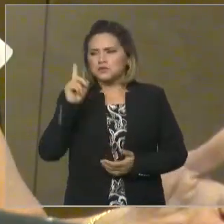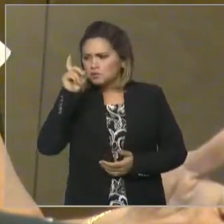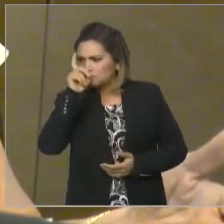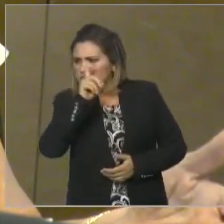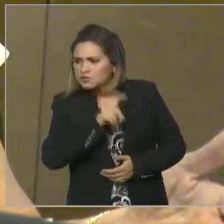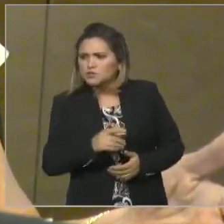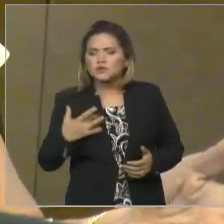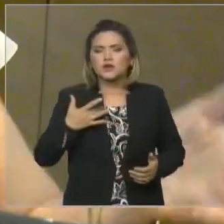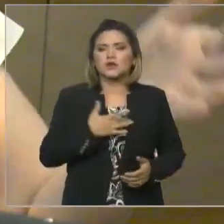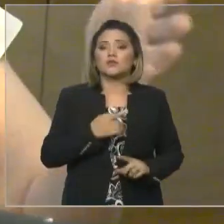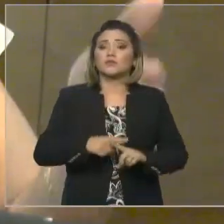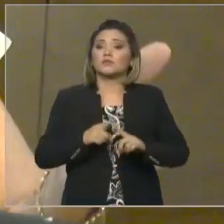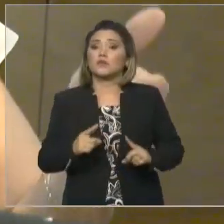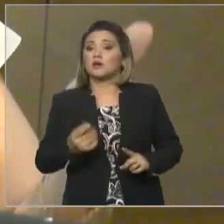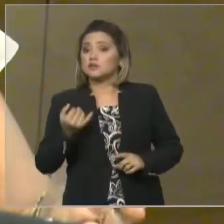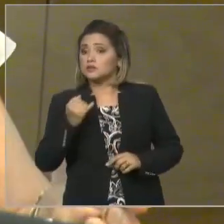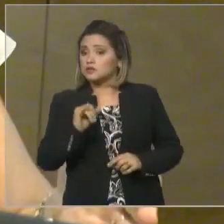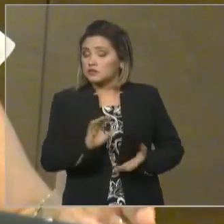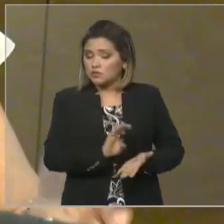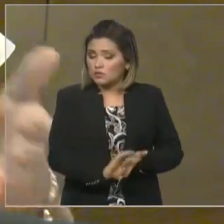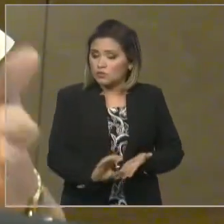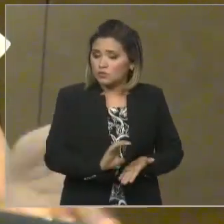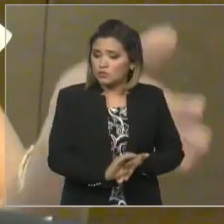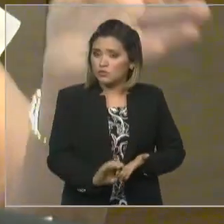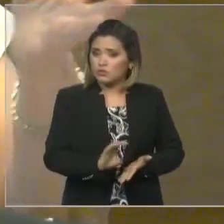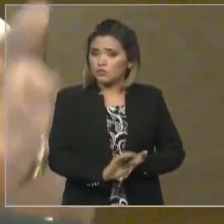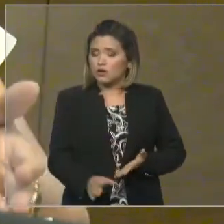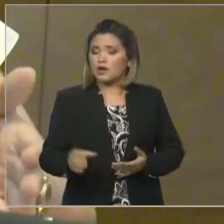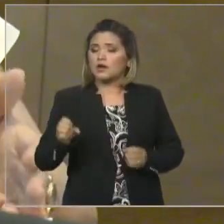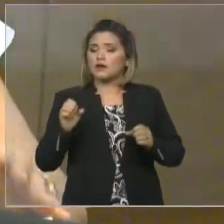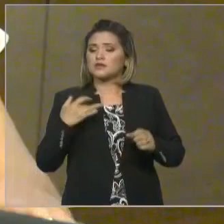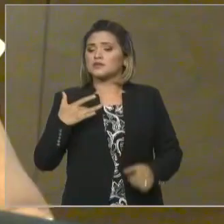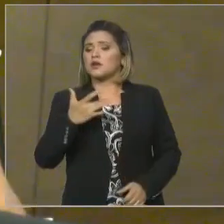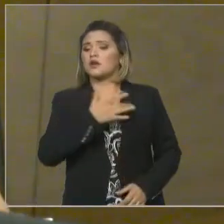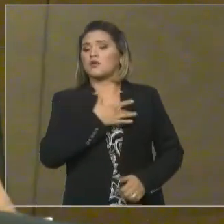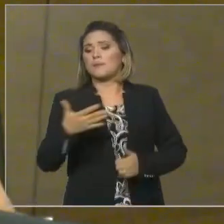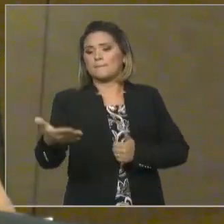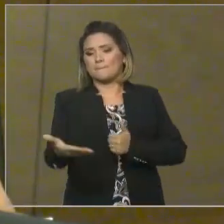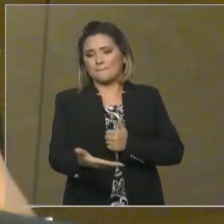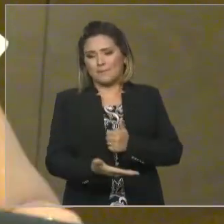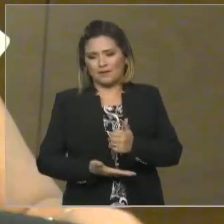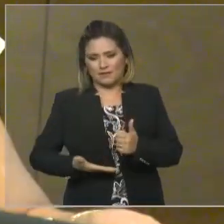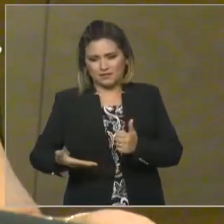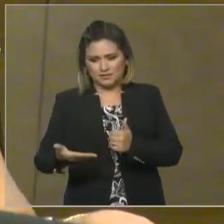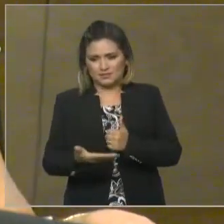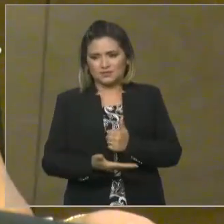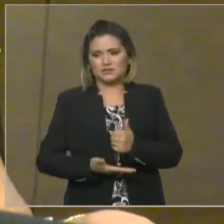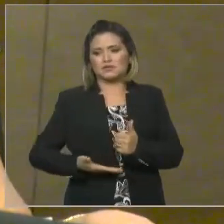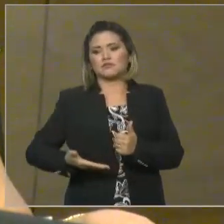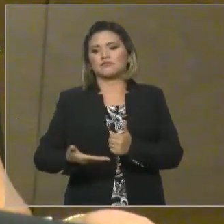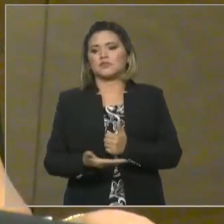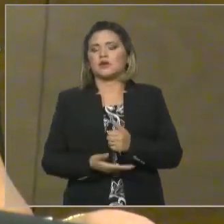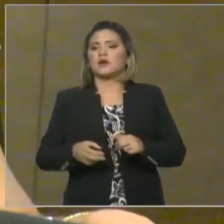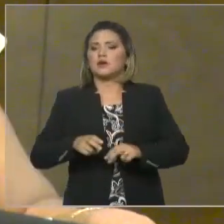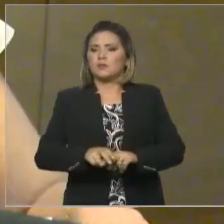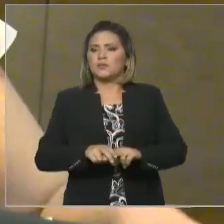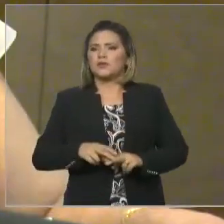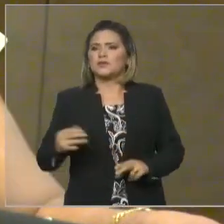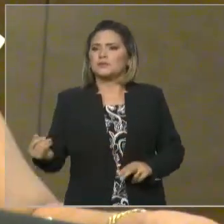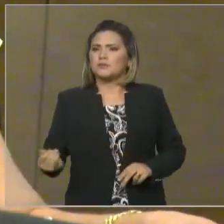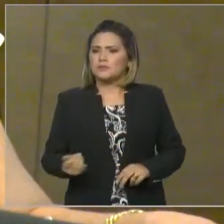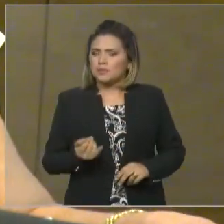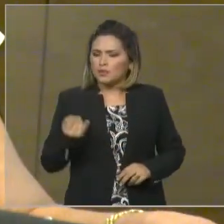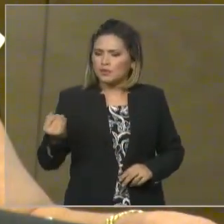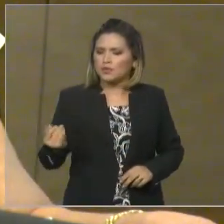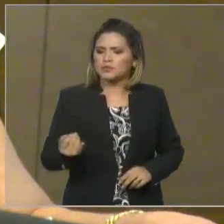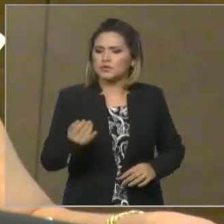um investimento, e é por isso importante esse cofinanciamento do Estado com os agentes comunitários de saúde e os